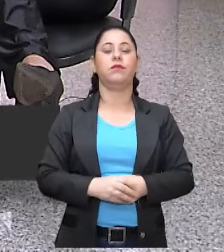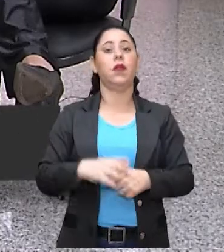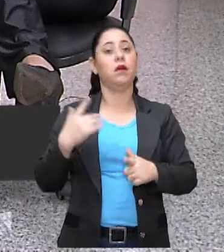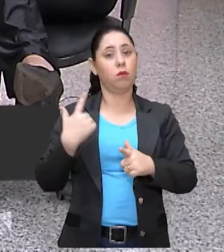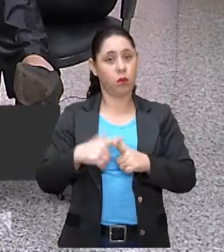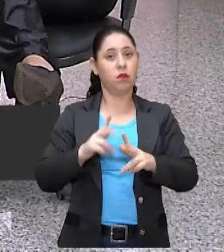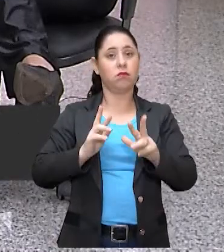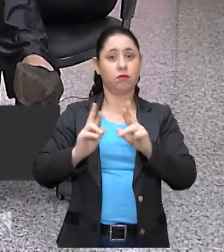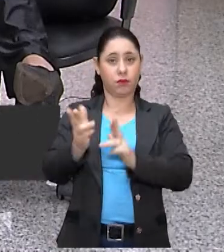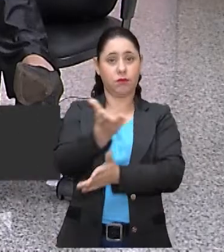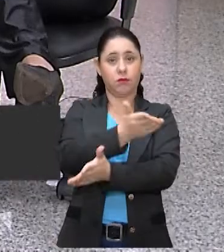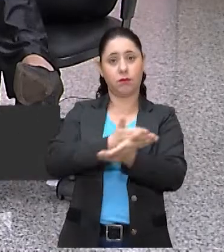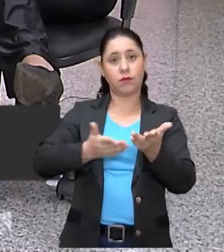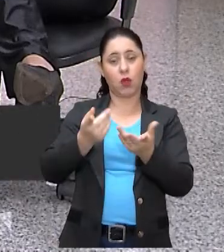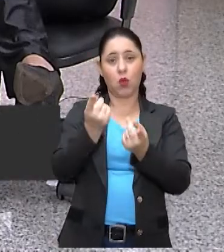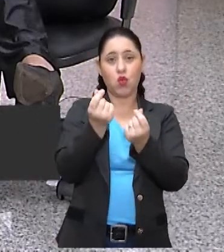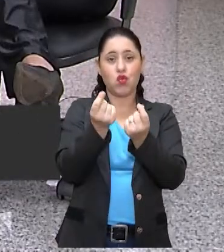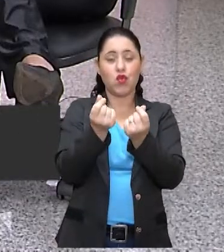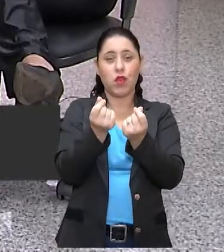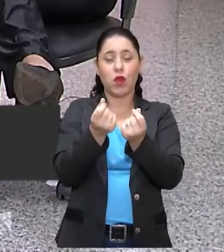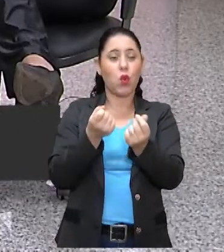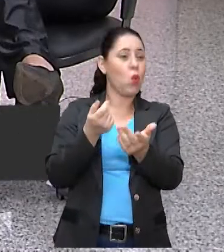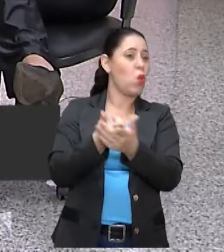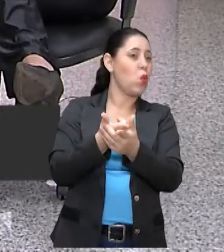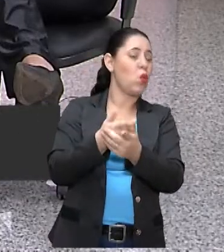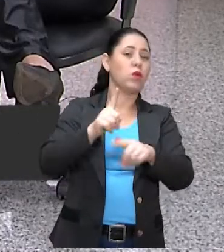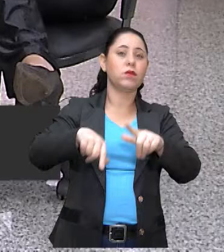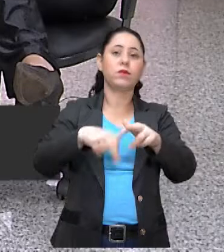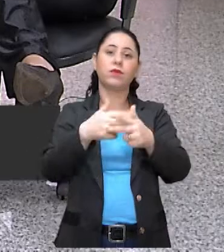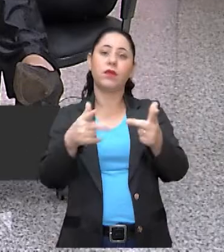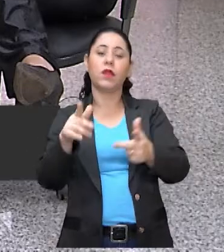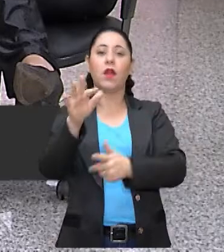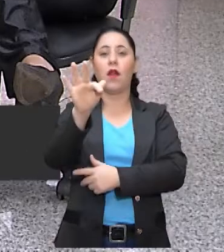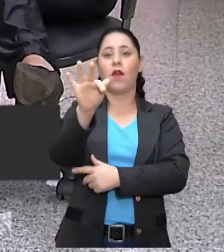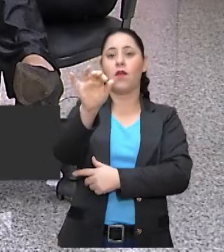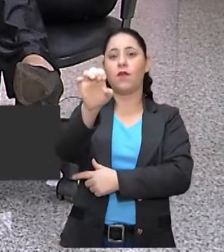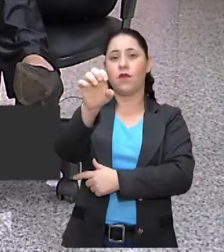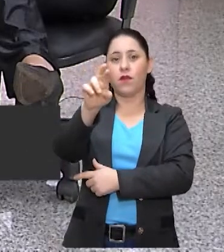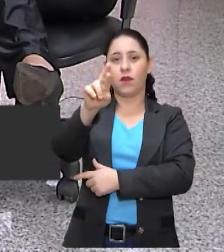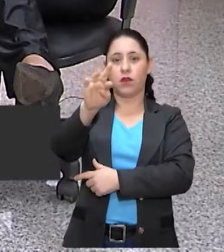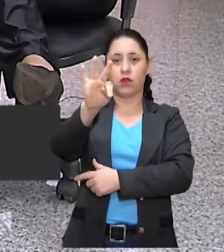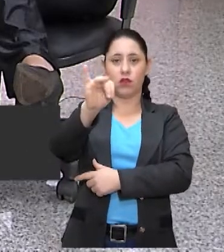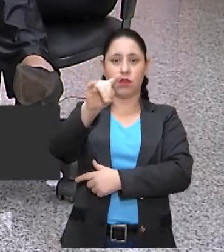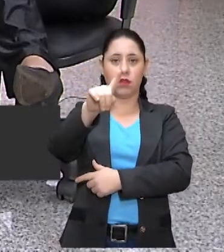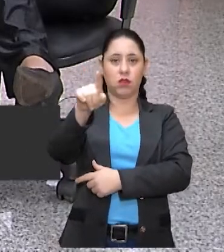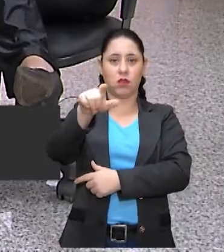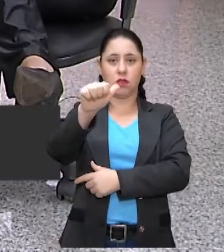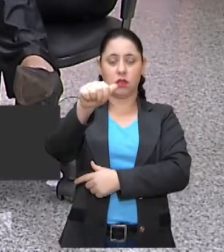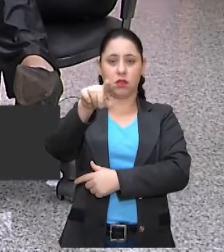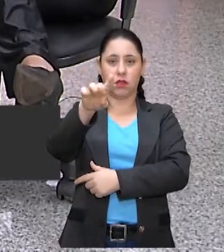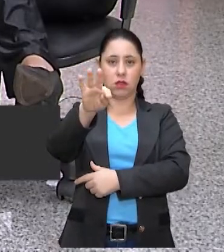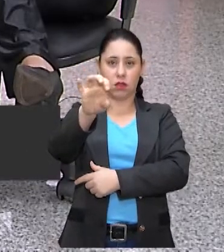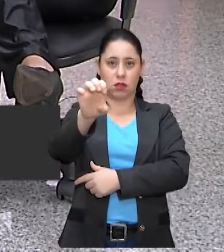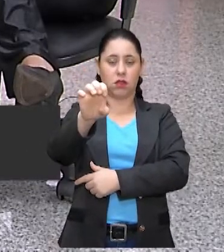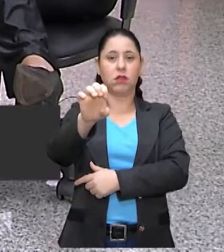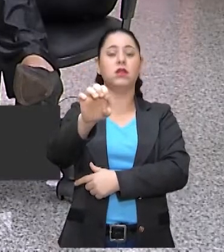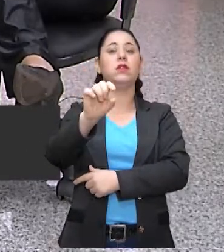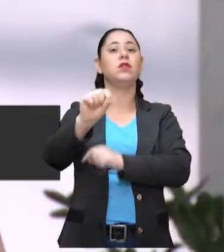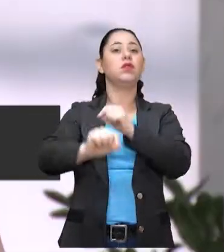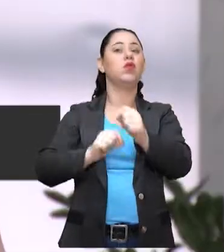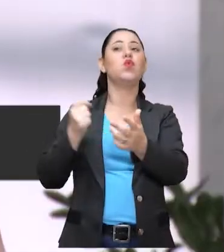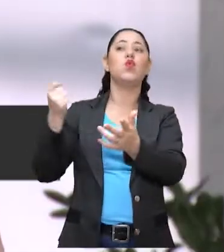a gente tem essa relação comercial, né? Exato, e assim, a gente... Fertilizantes vêm da Ucrânia. Fertilizantes a gente